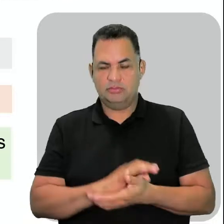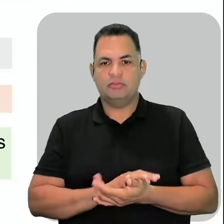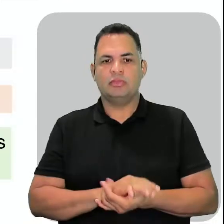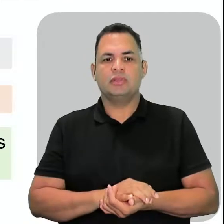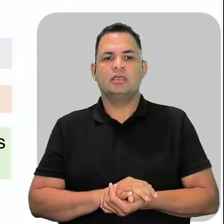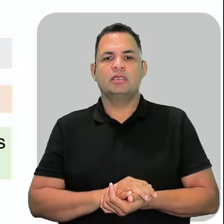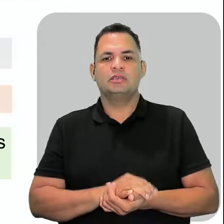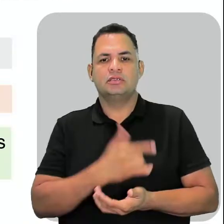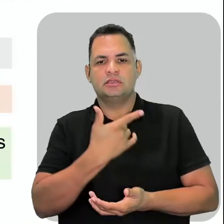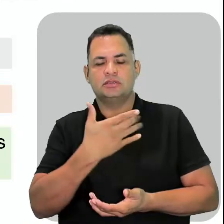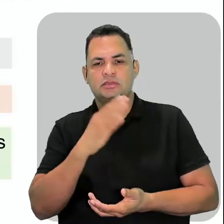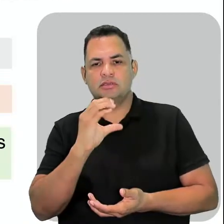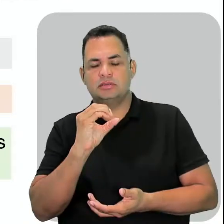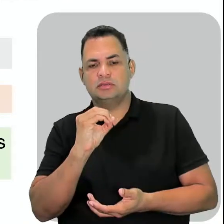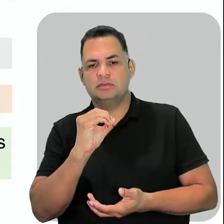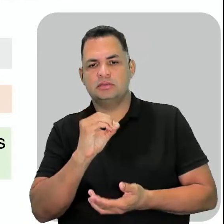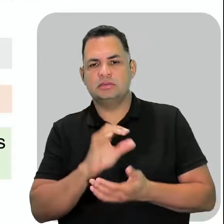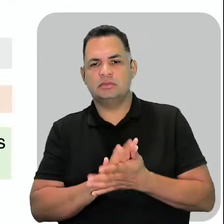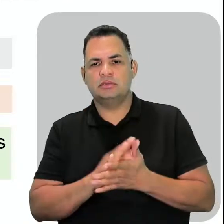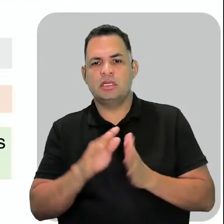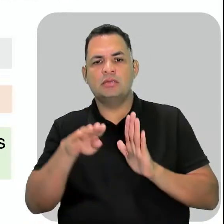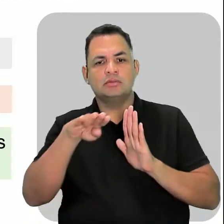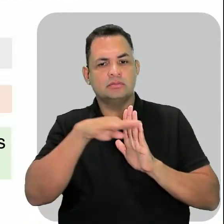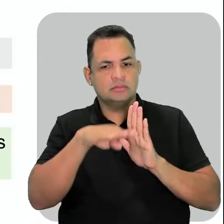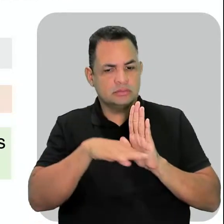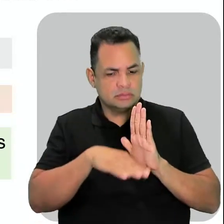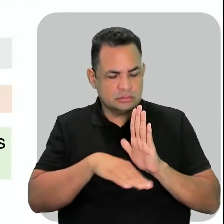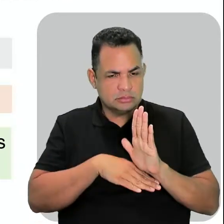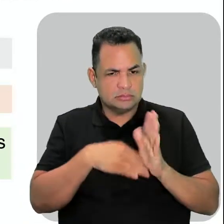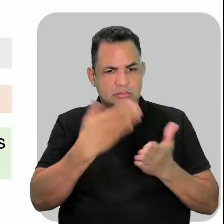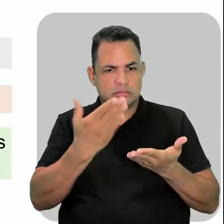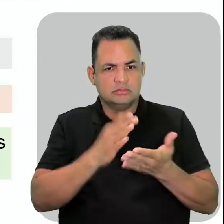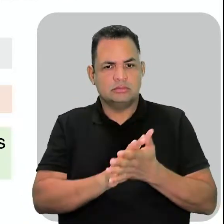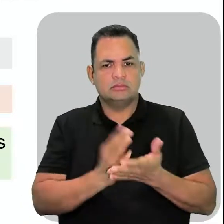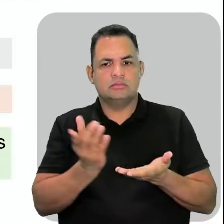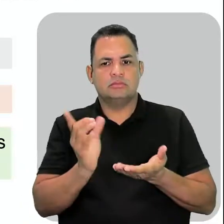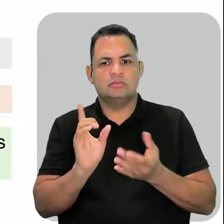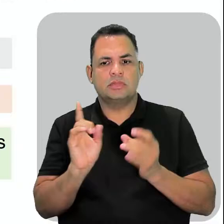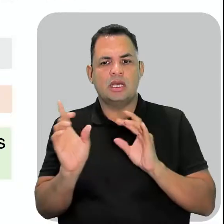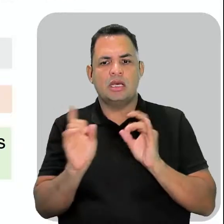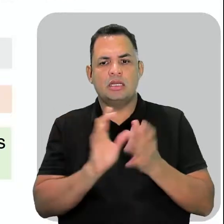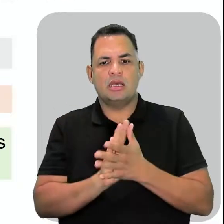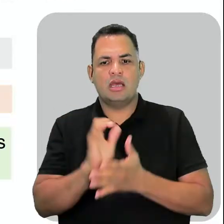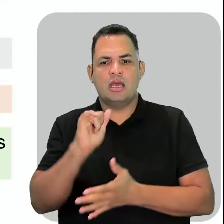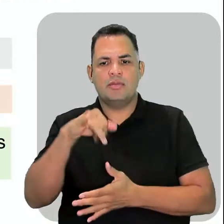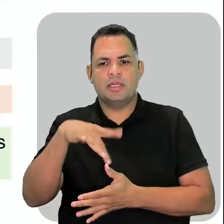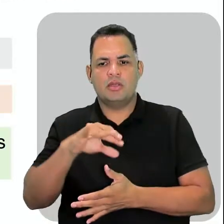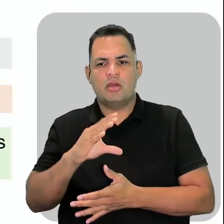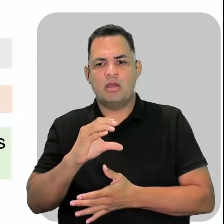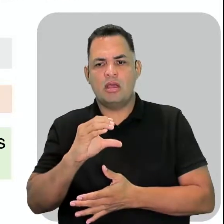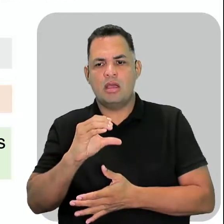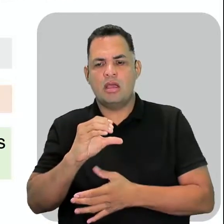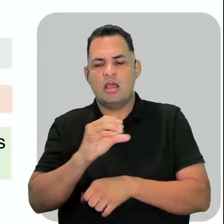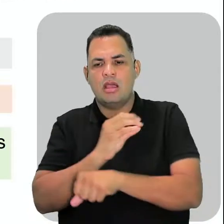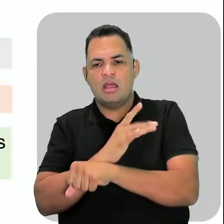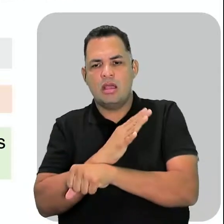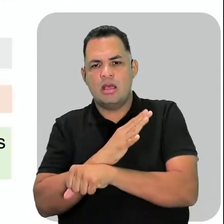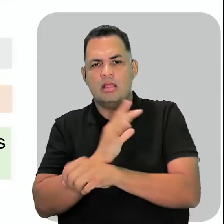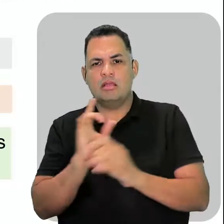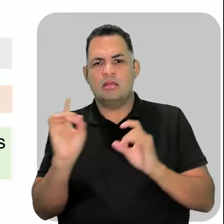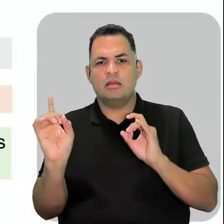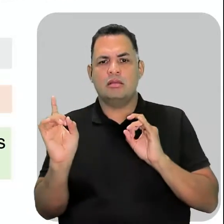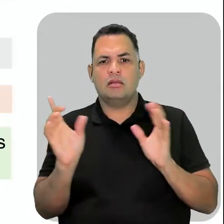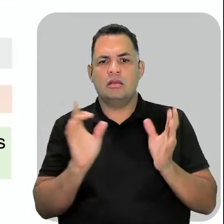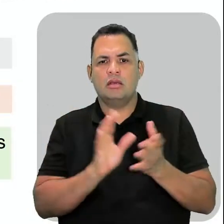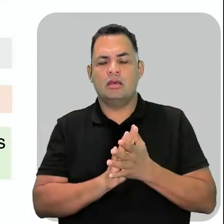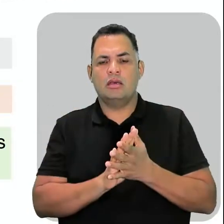dentre esses 20, nós temos uma classificação para esses aminoácidos, de acordo com